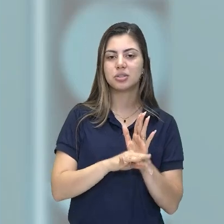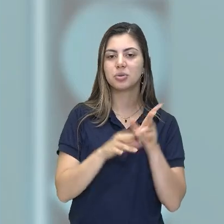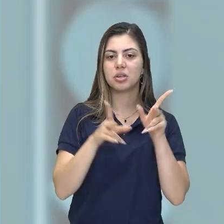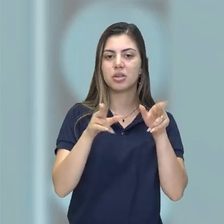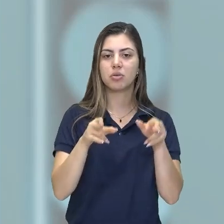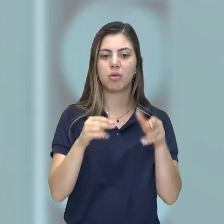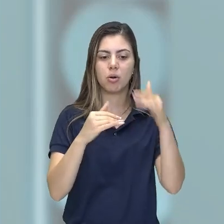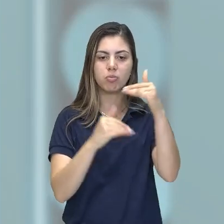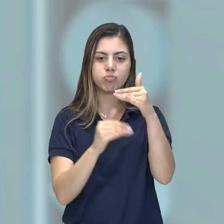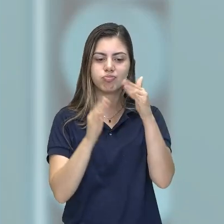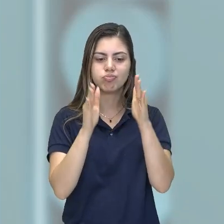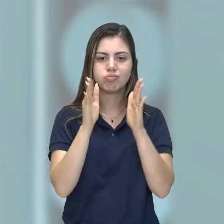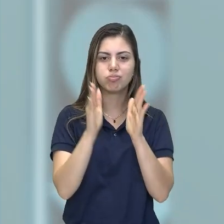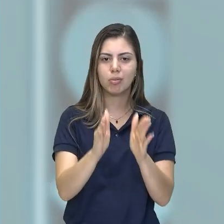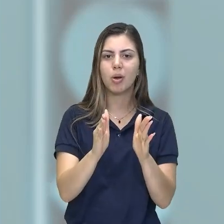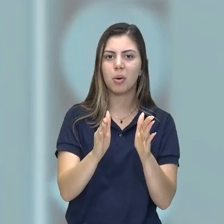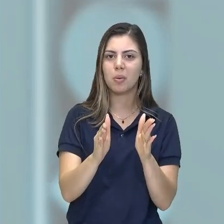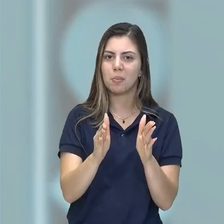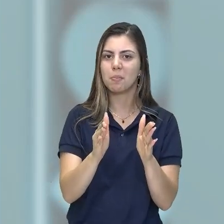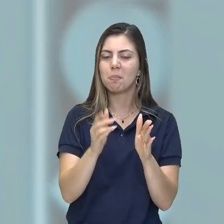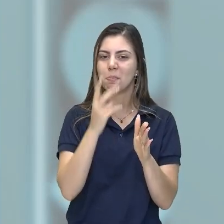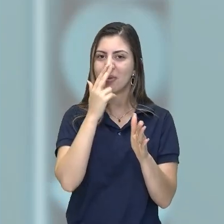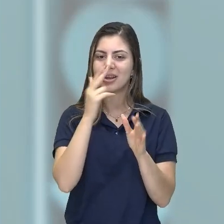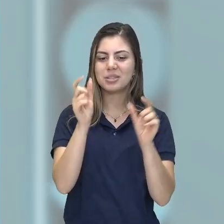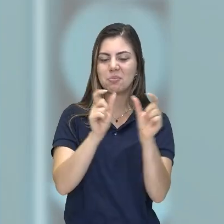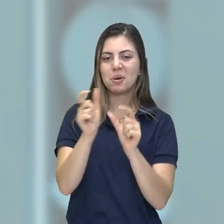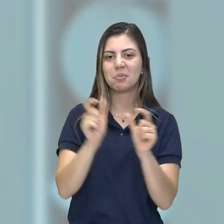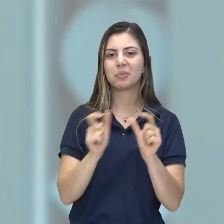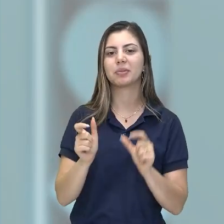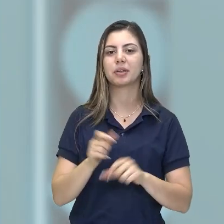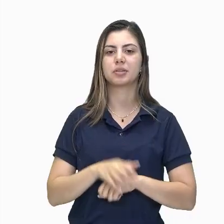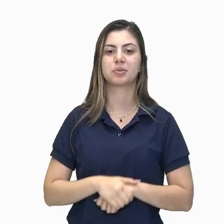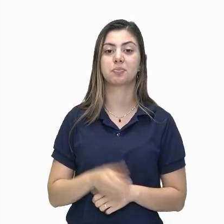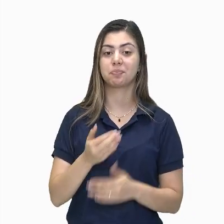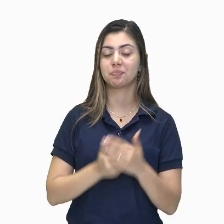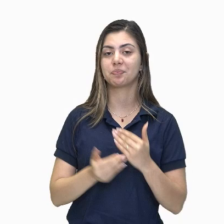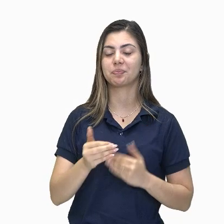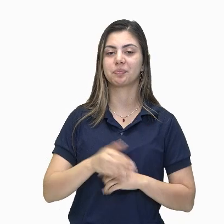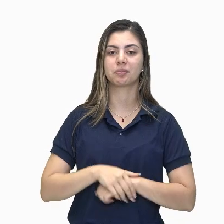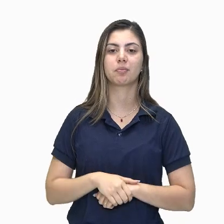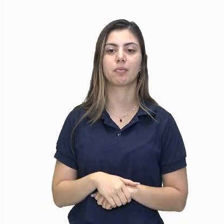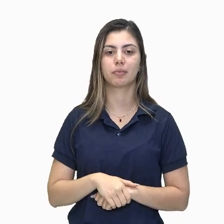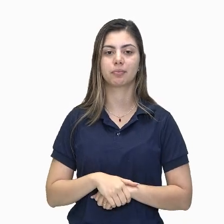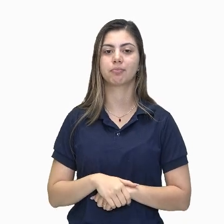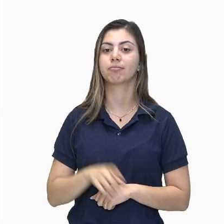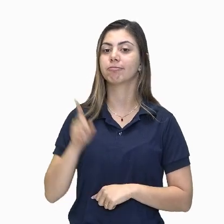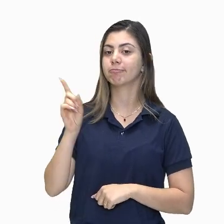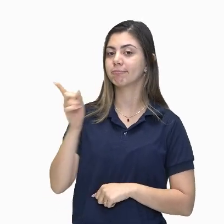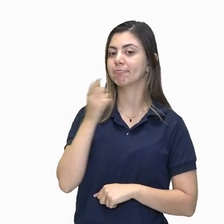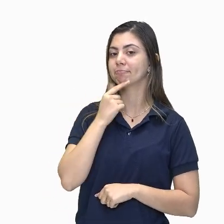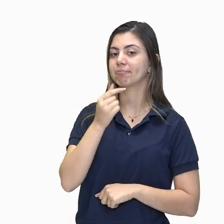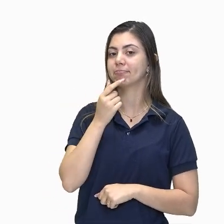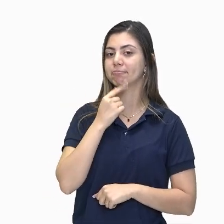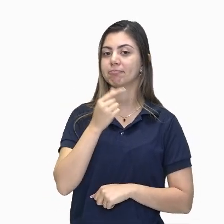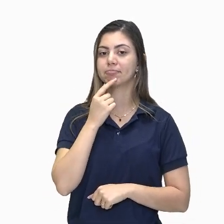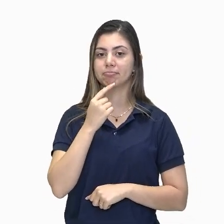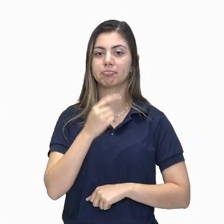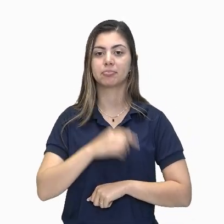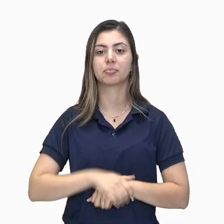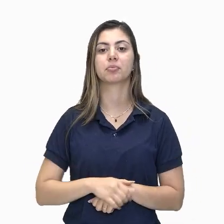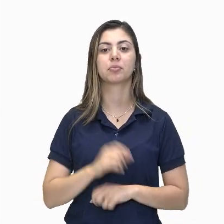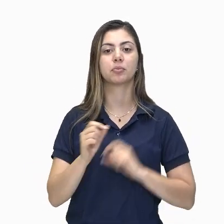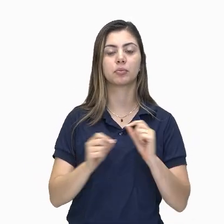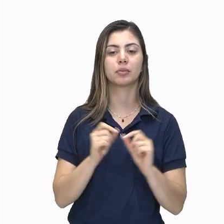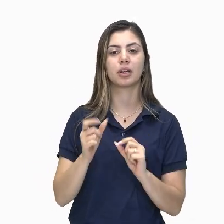que é uma espécie de montagem. Continuando sobre o Oswald, ou Oswald, como ele preferia, teve